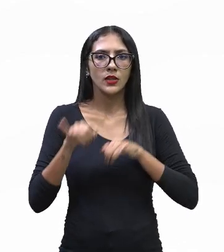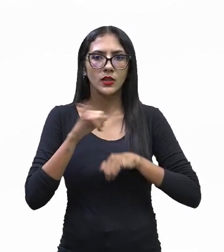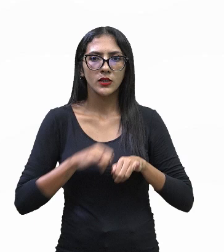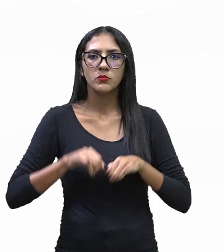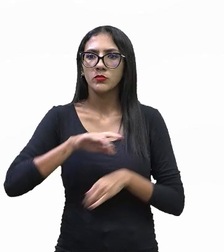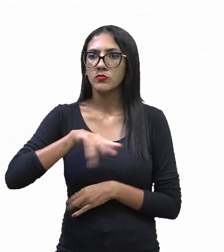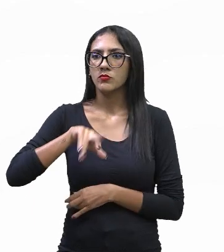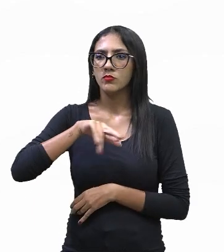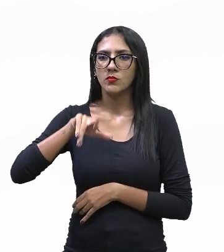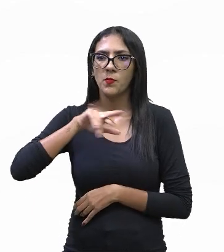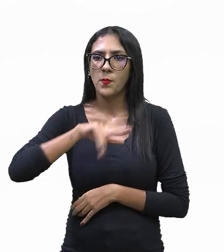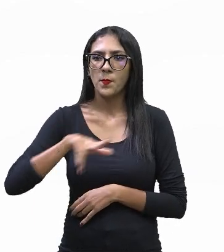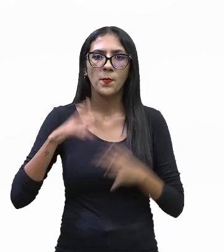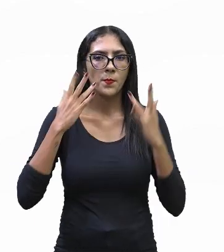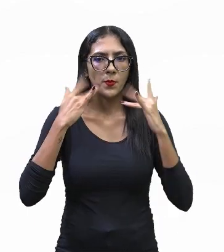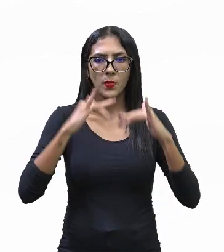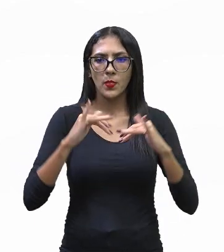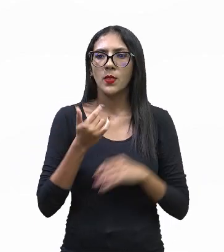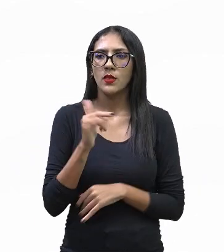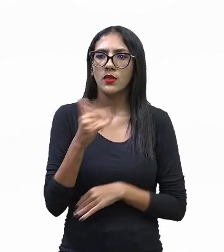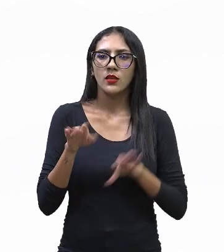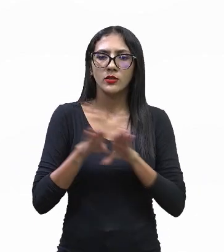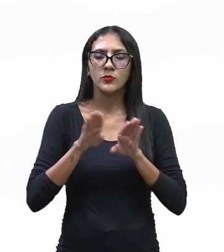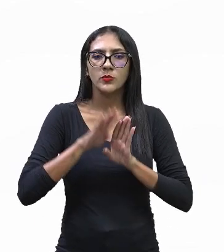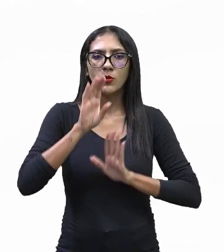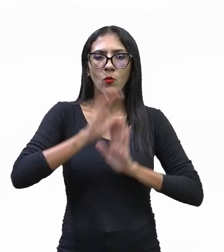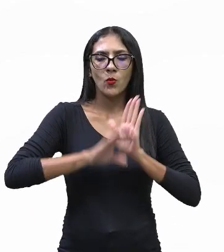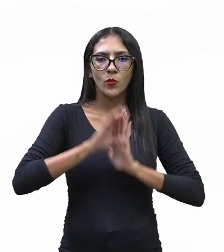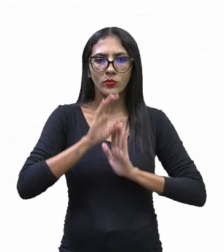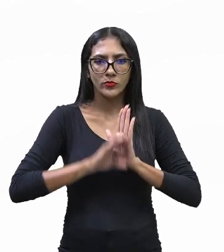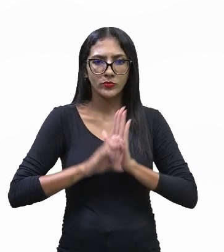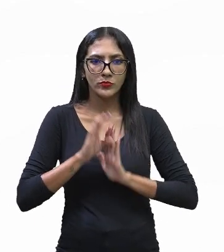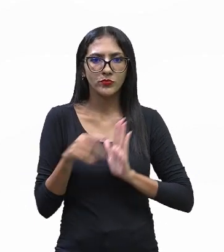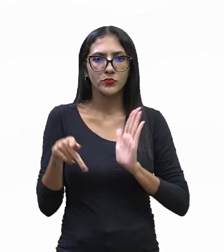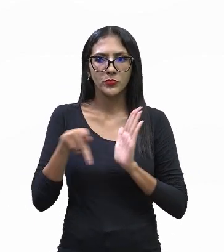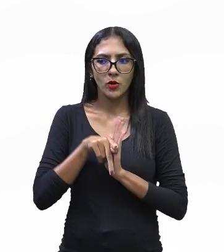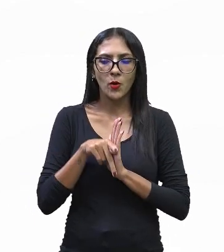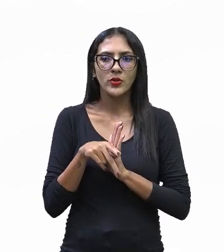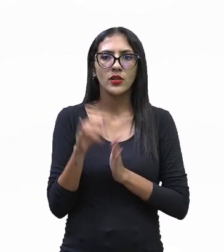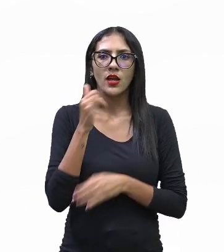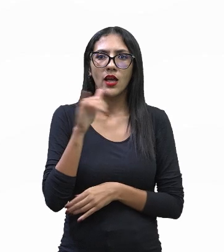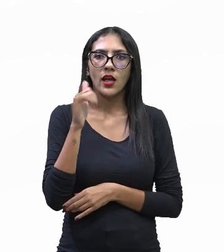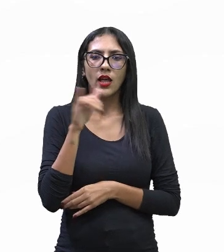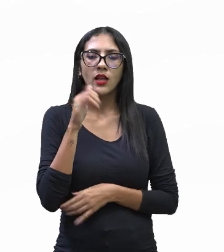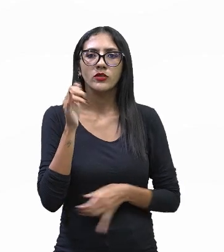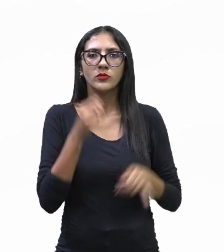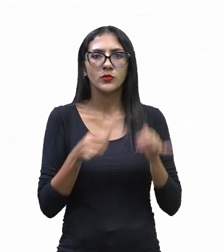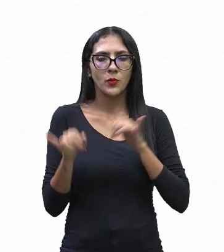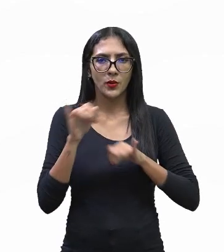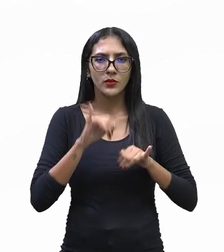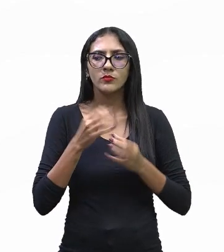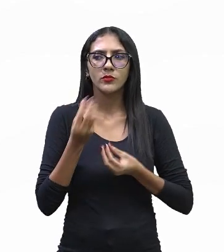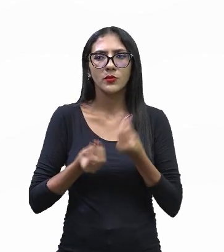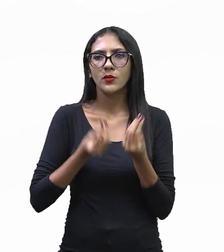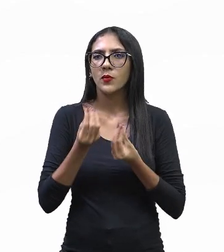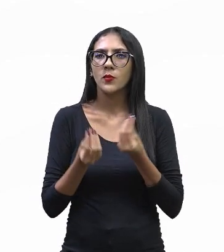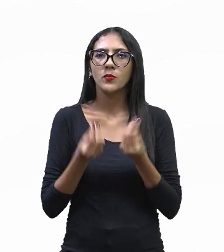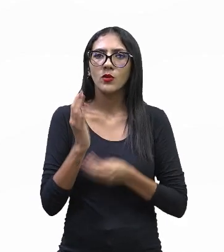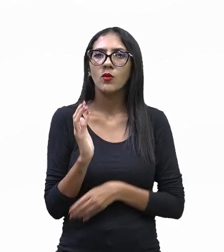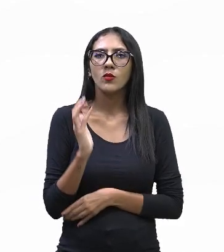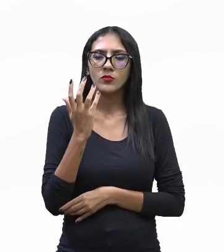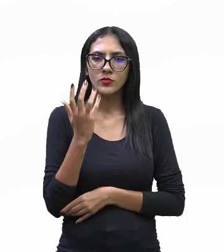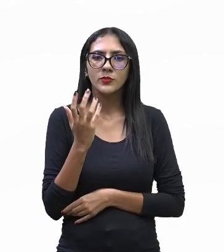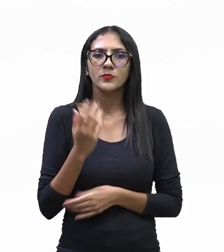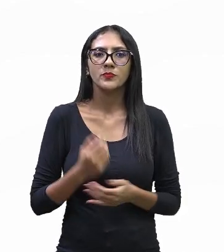espontânea, né? Que está dentro do conceito da eletroquímica e ela é uma reação que funciona da seguinte maneira, que é